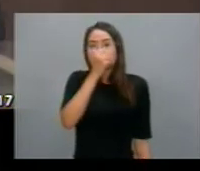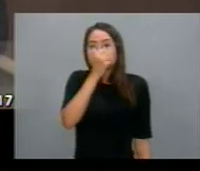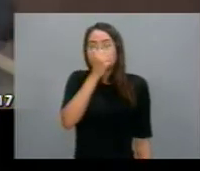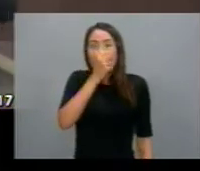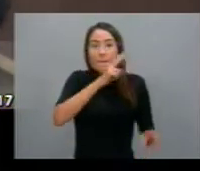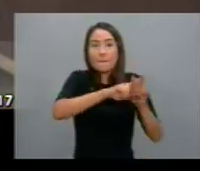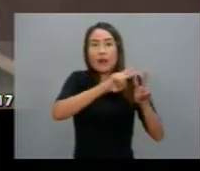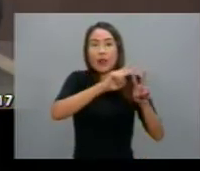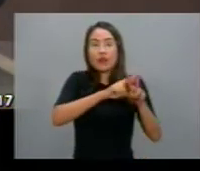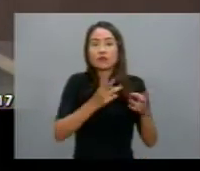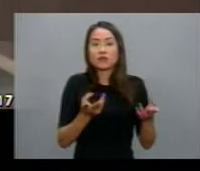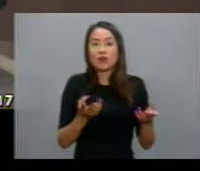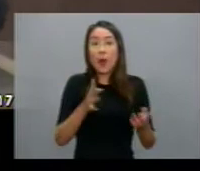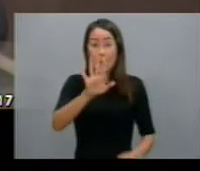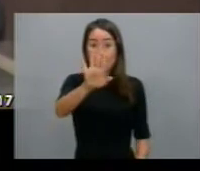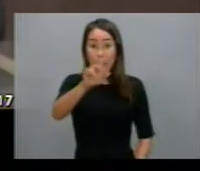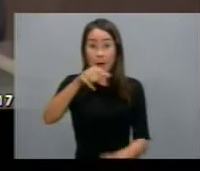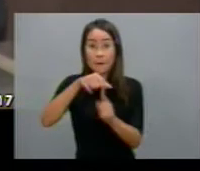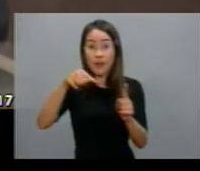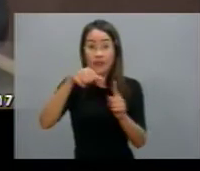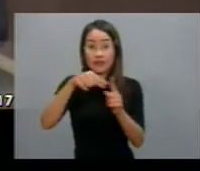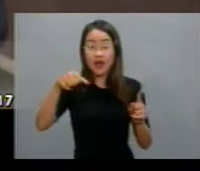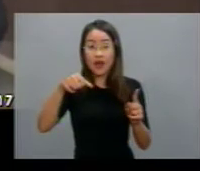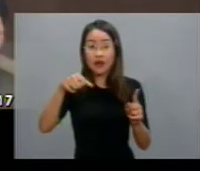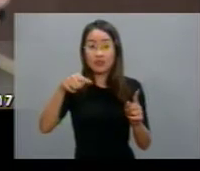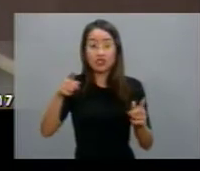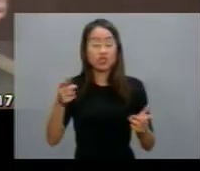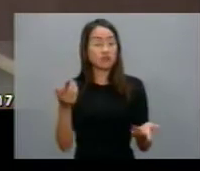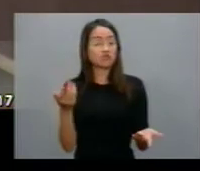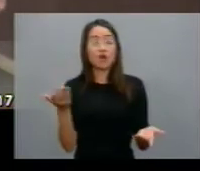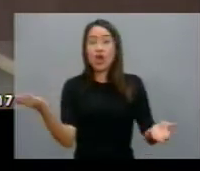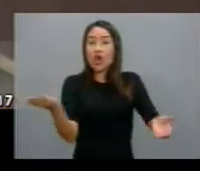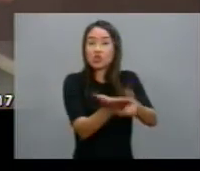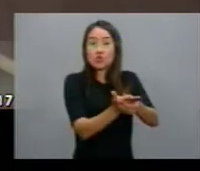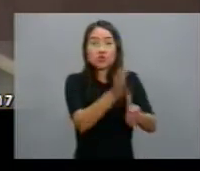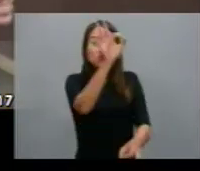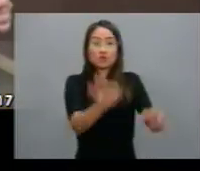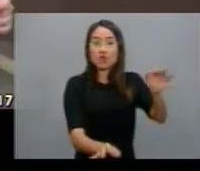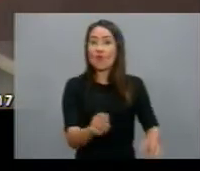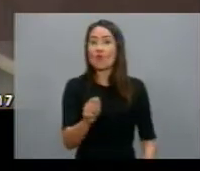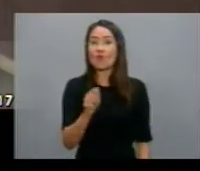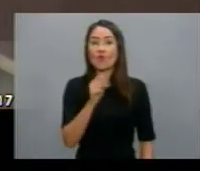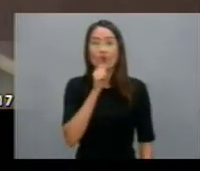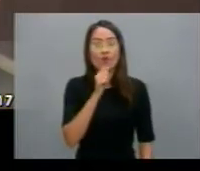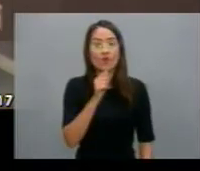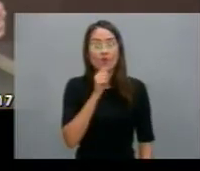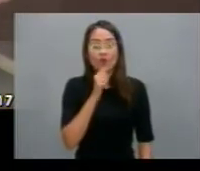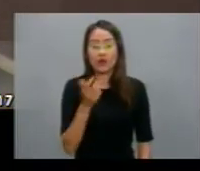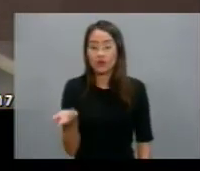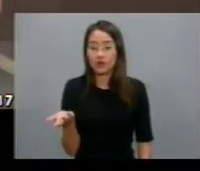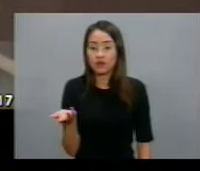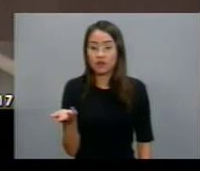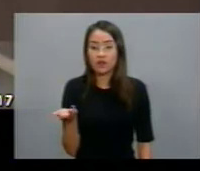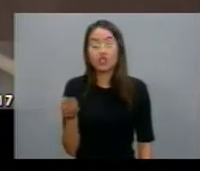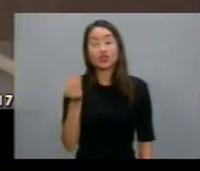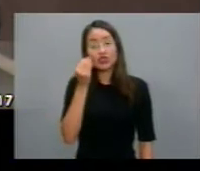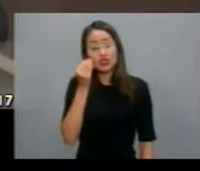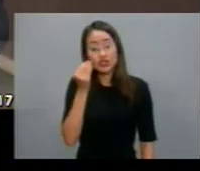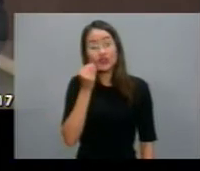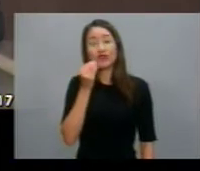são provisórios, primários, abaixo de 28 anos, não haveria mão de obra para desencadear